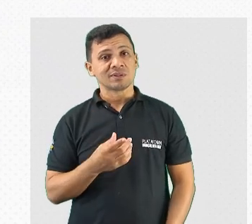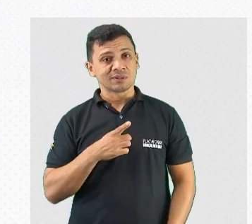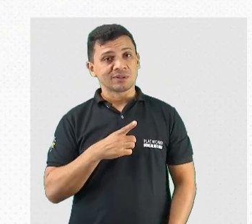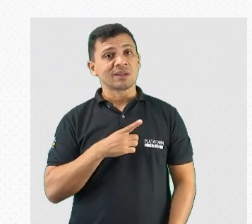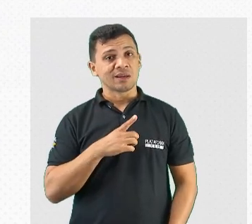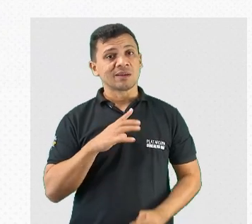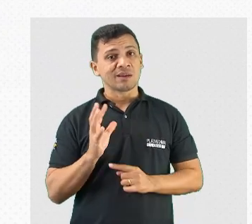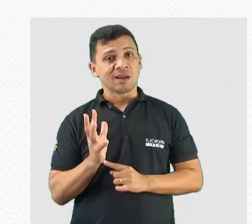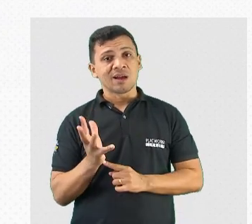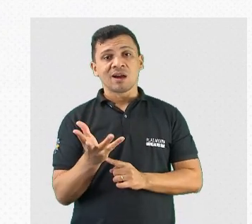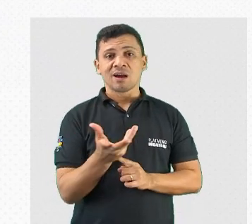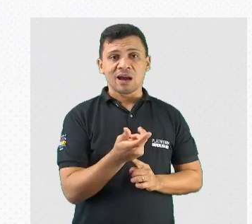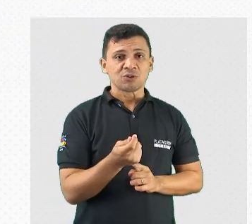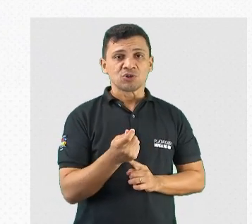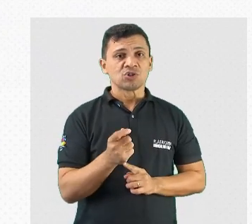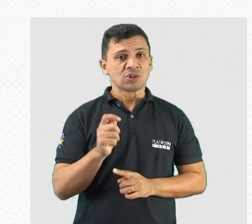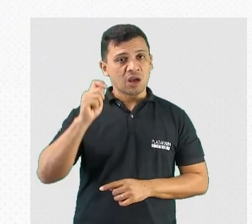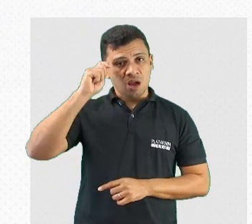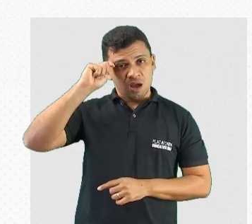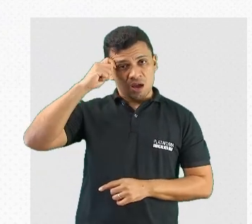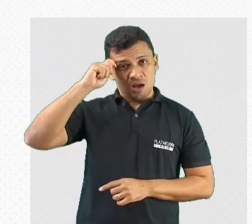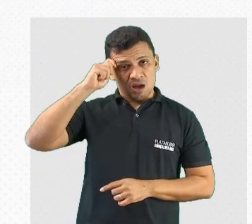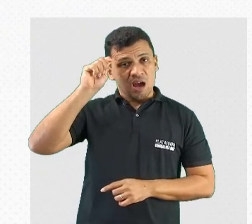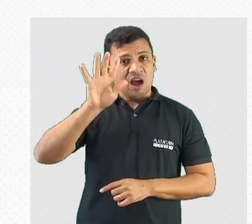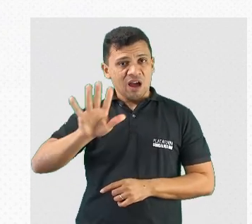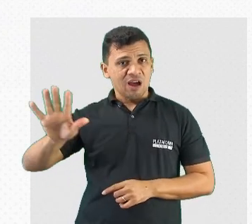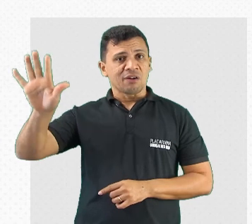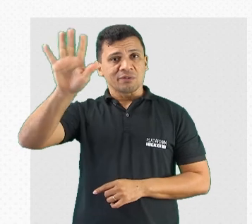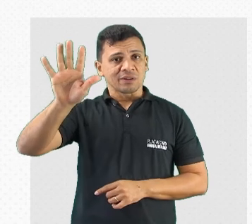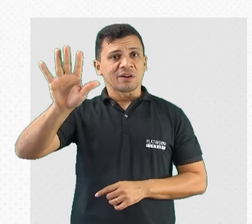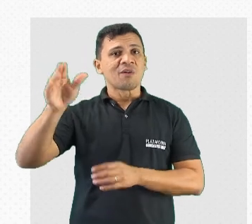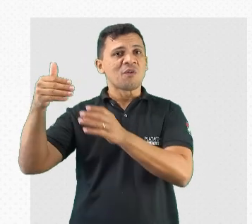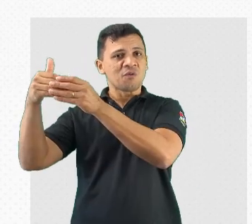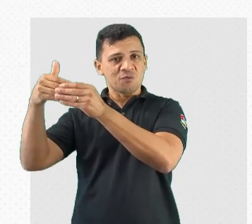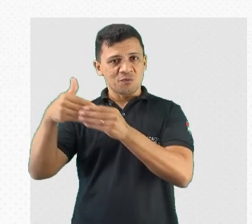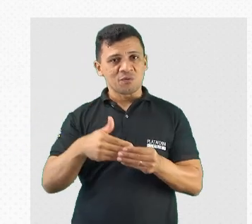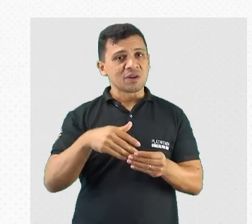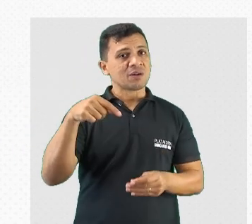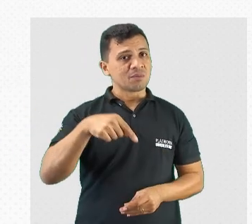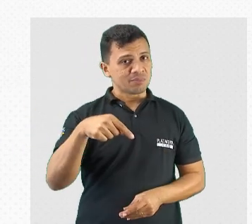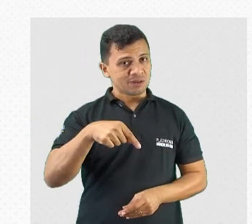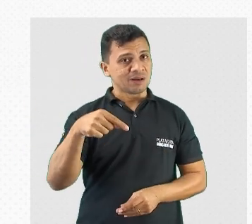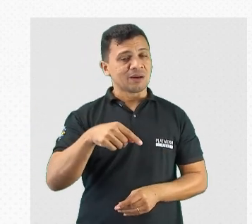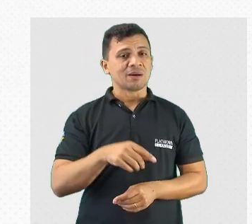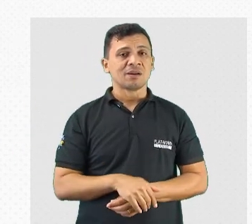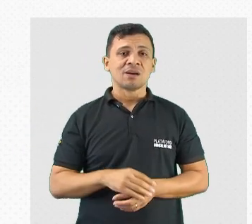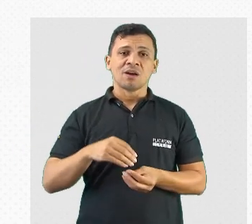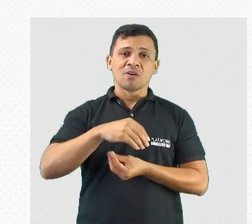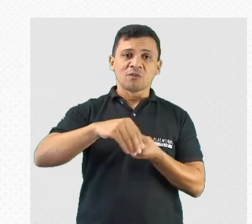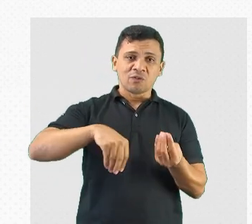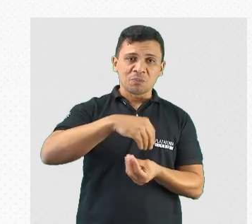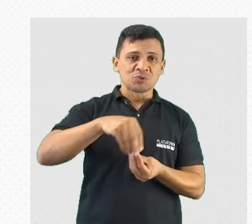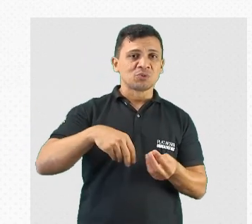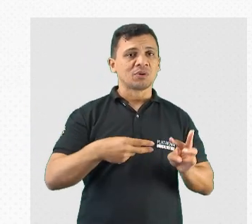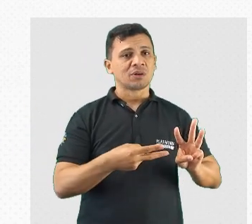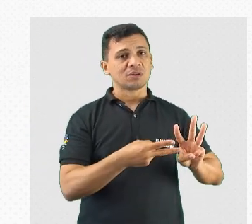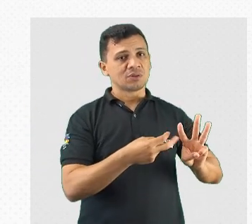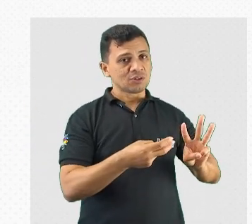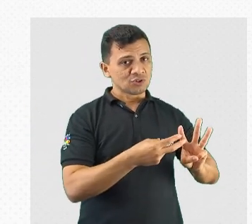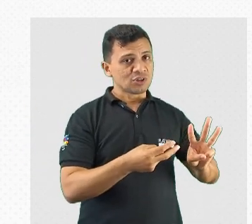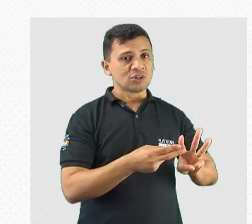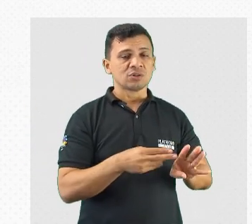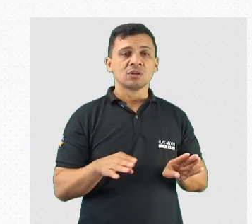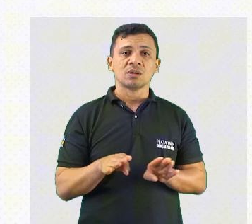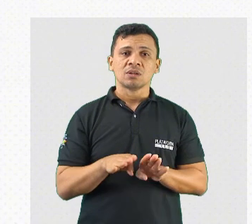artísticos africanos, é óbvio que eles vêm com todas essas pessoas para cá. E aí quando a gente vai misturando com os elementos indígenas e ainda a